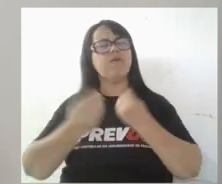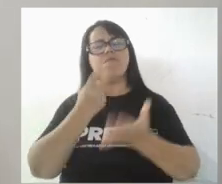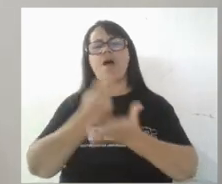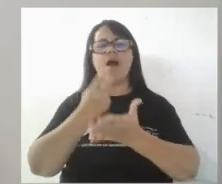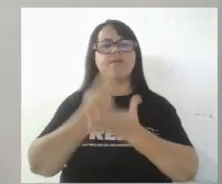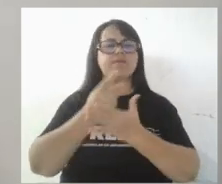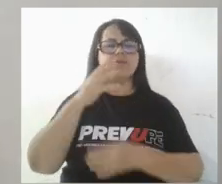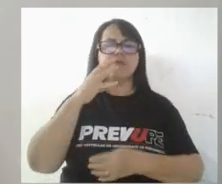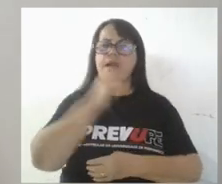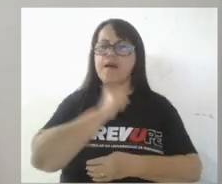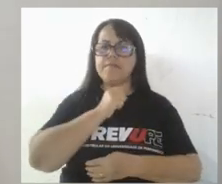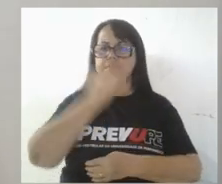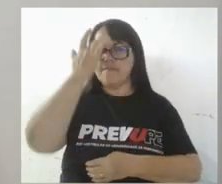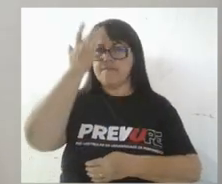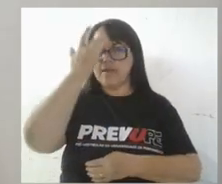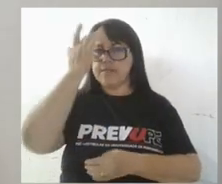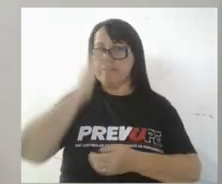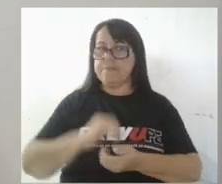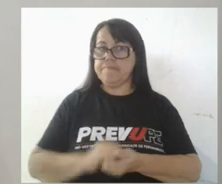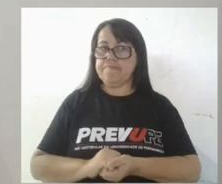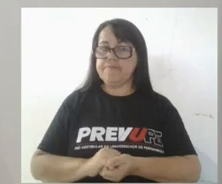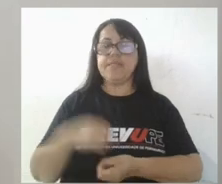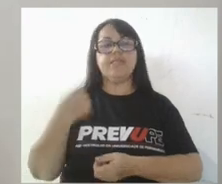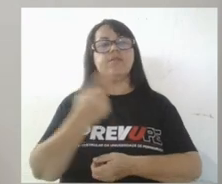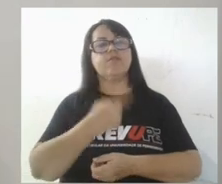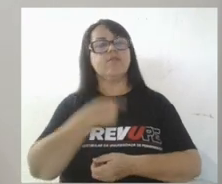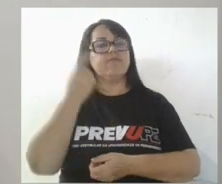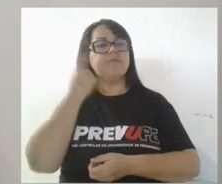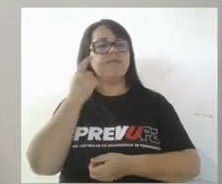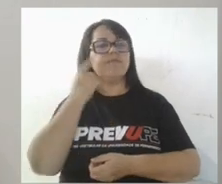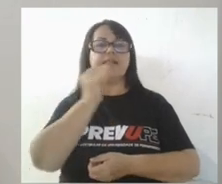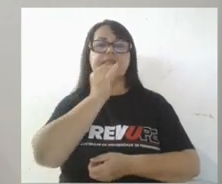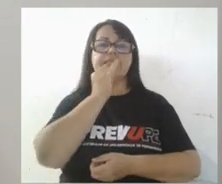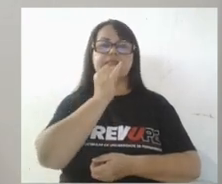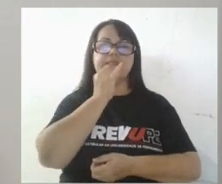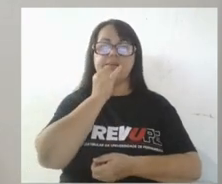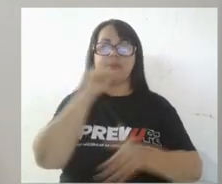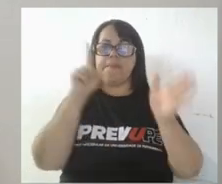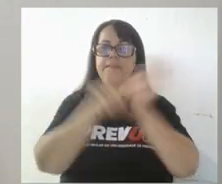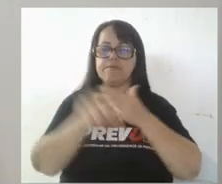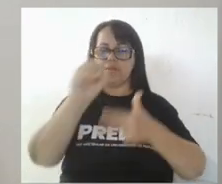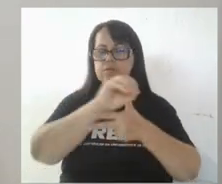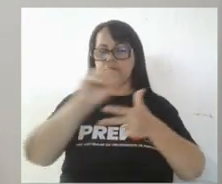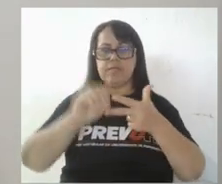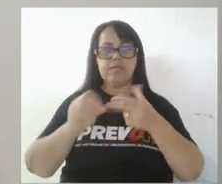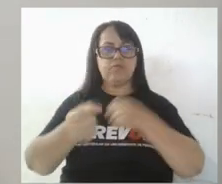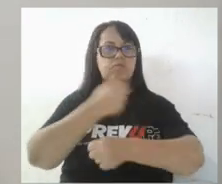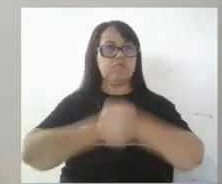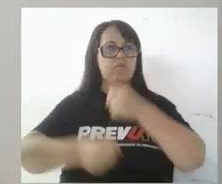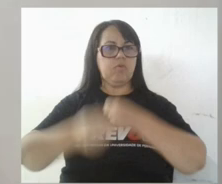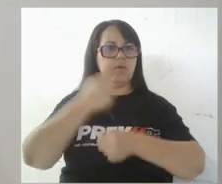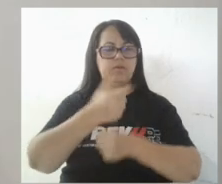fazer isso de forma rápida e fácil? Para isso, iremos tomar como exemplo uma questão do Enem do ano